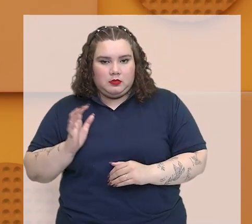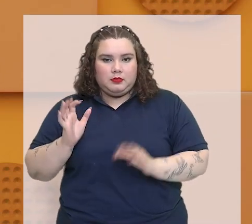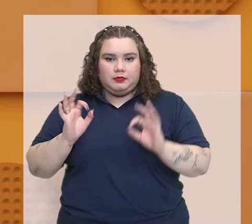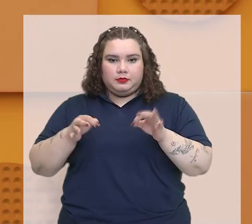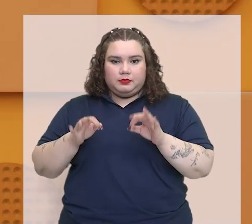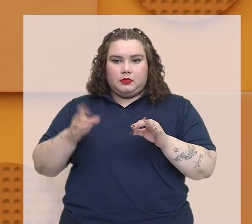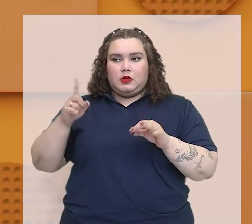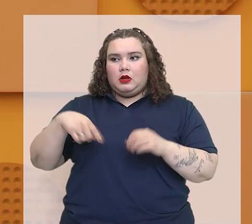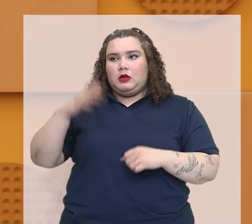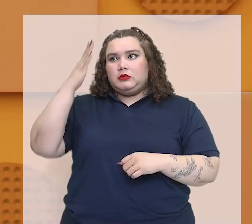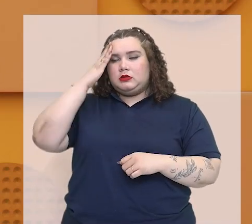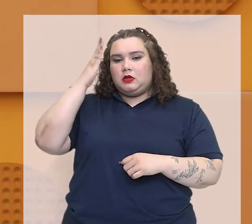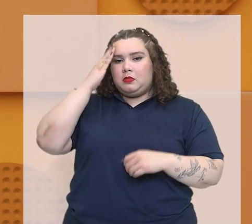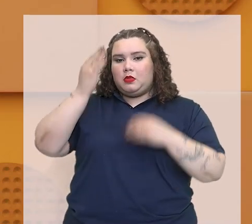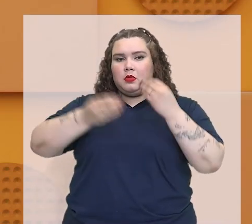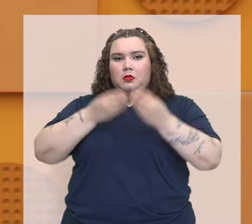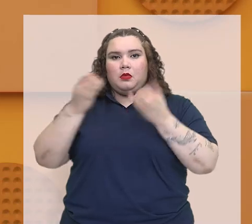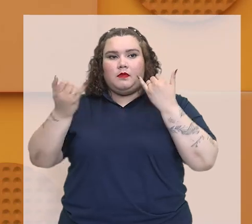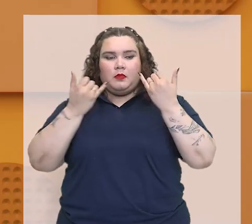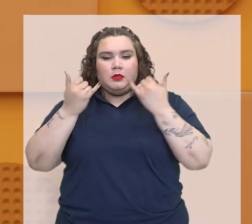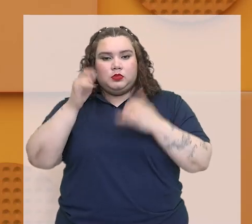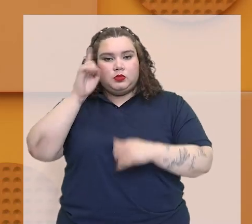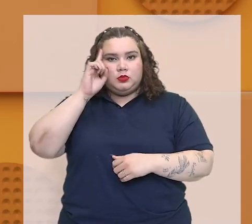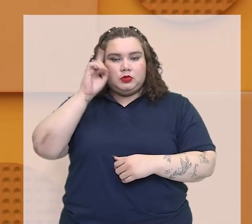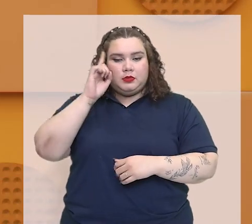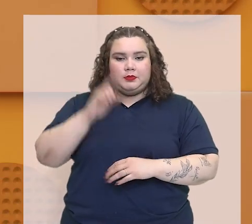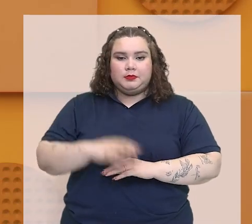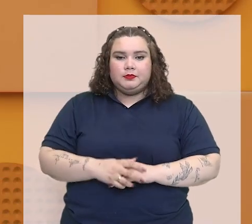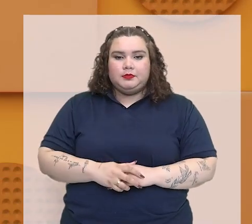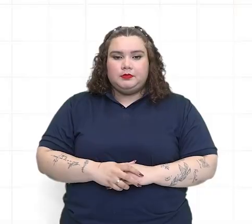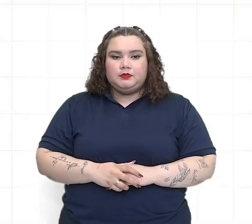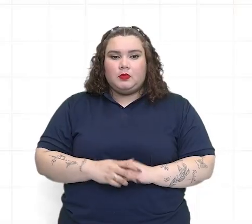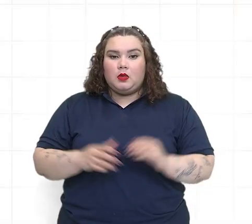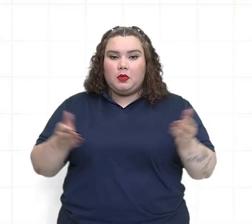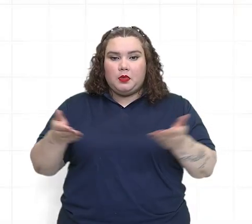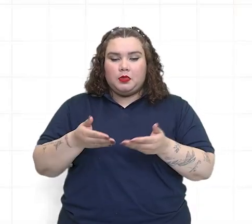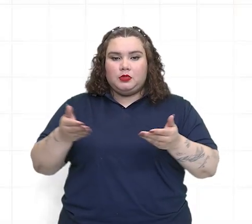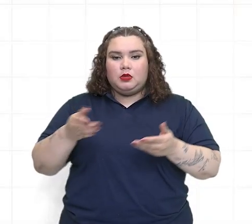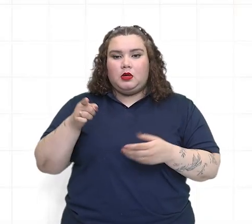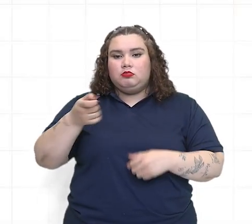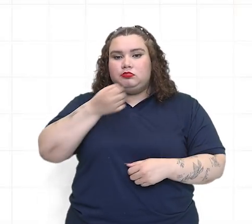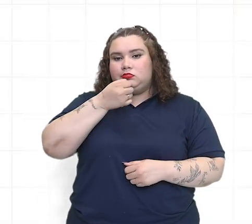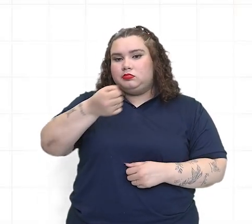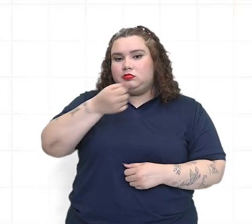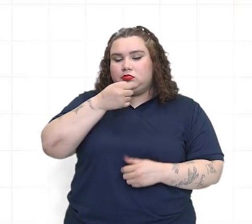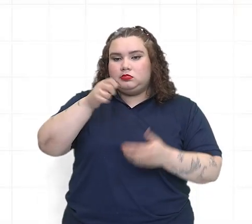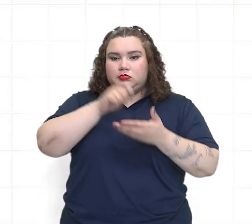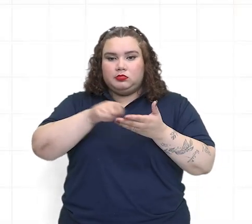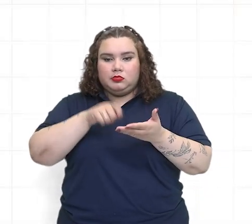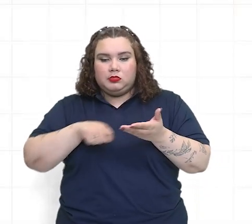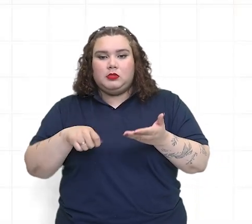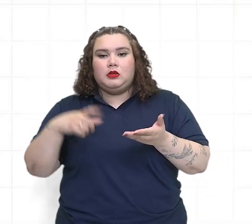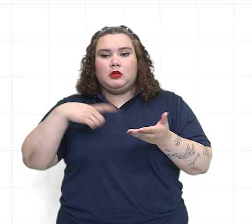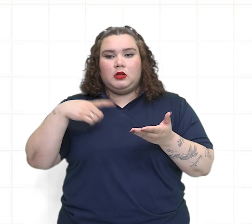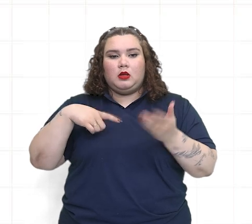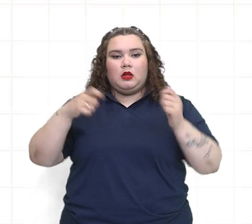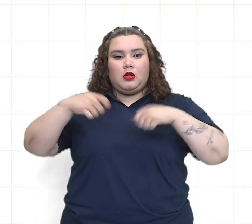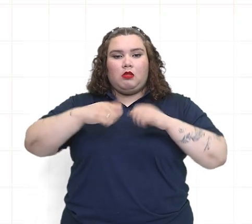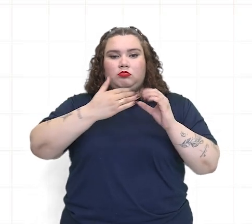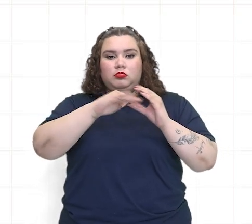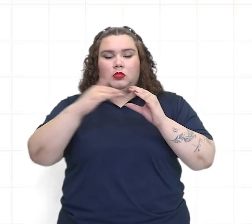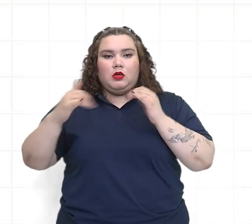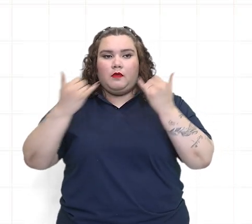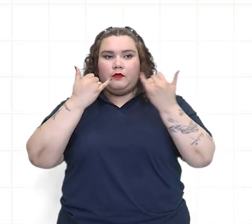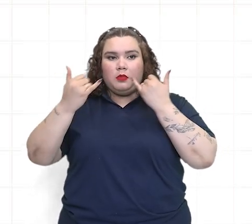era exatamente para saber das notícias, então, diárias. Bom, atualmente, a imprensa escrita permite